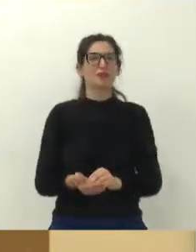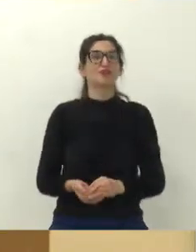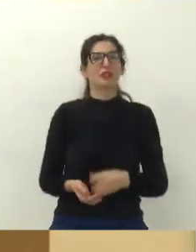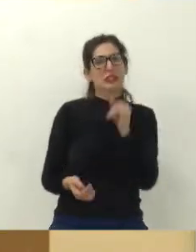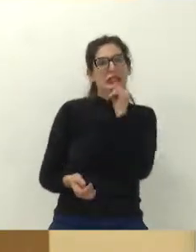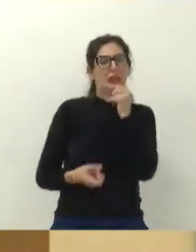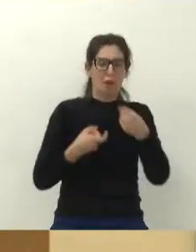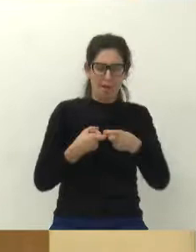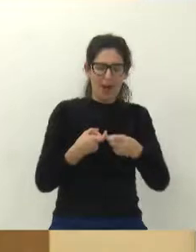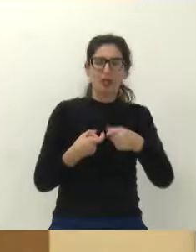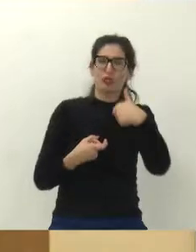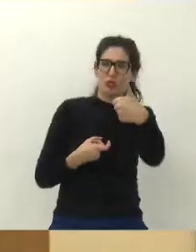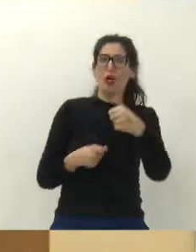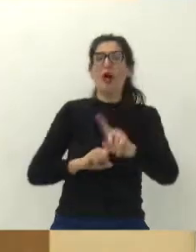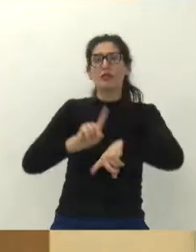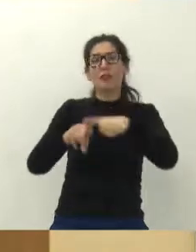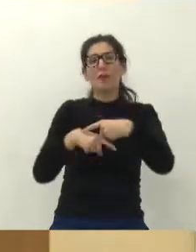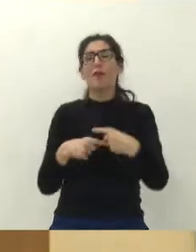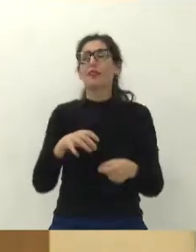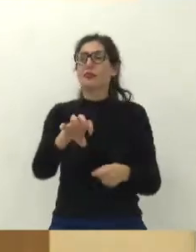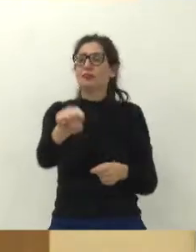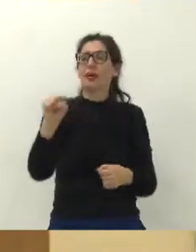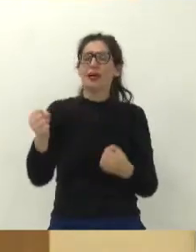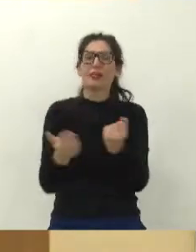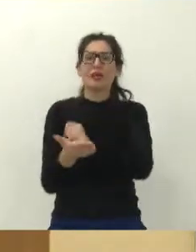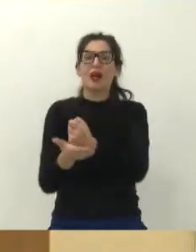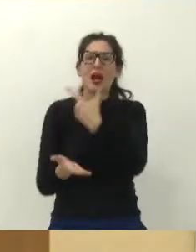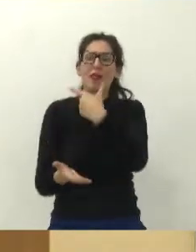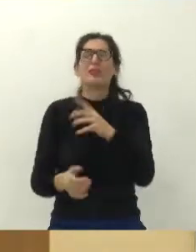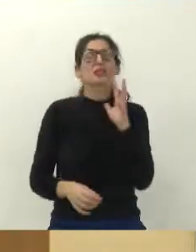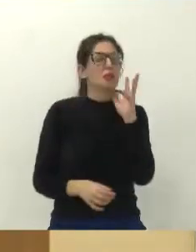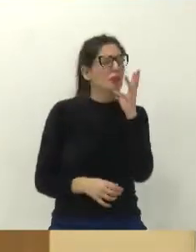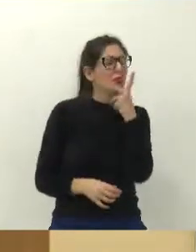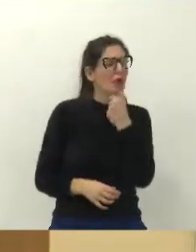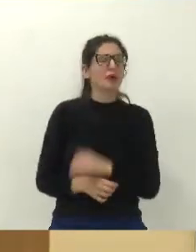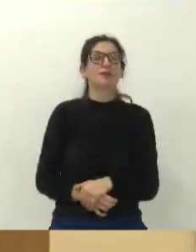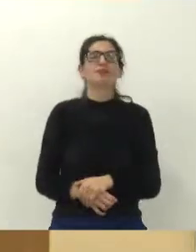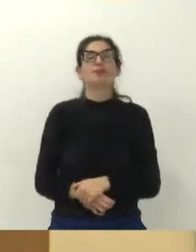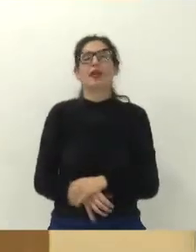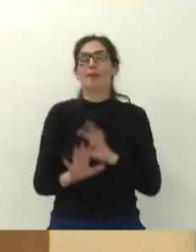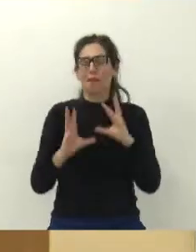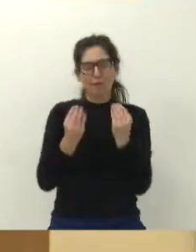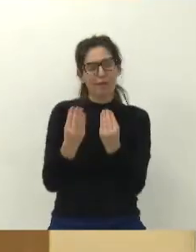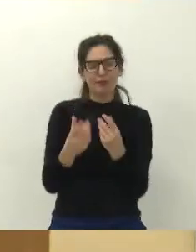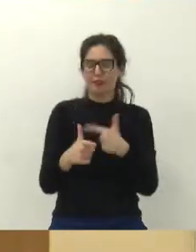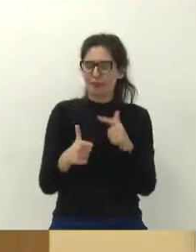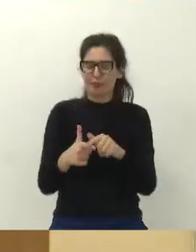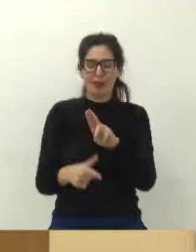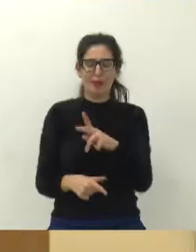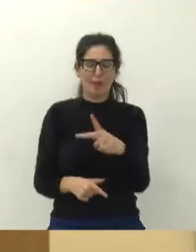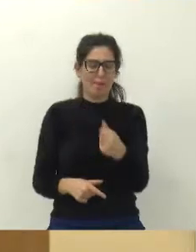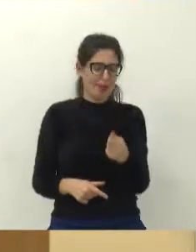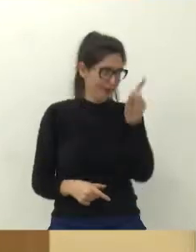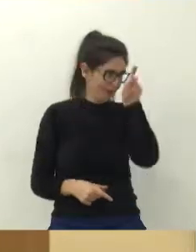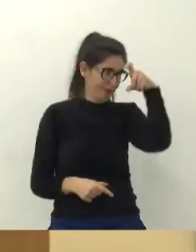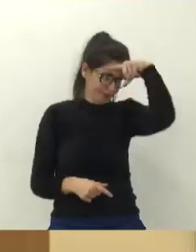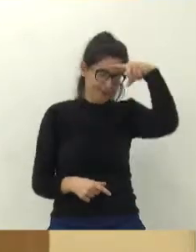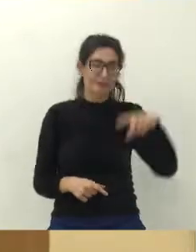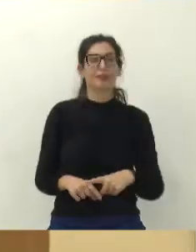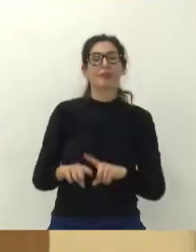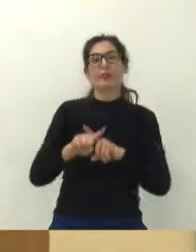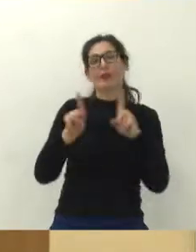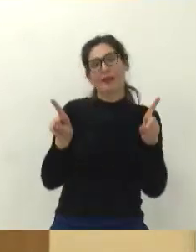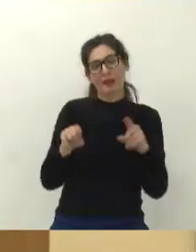medicamento, demora a aplicação desse medicamento. Então, eu levei todos esses problemas na UPA. Ficou, como sempre,